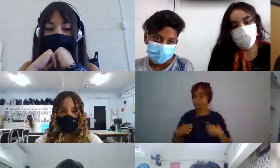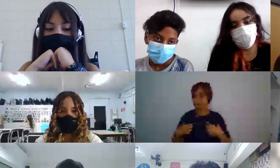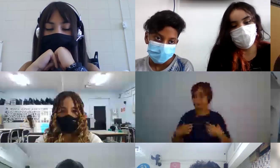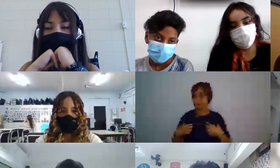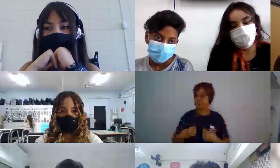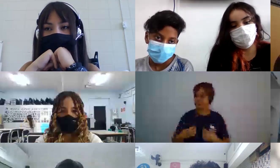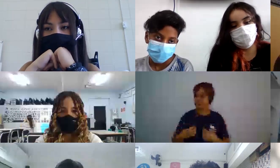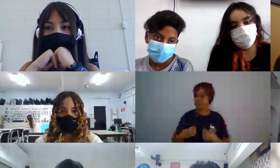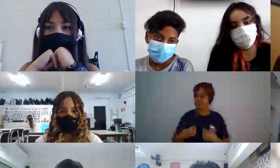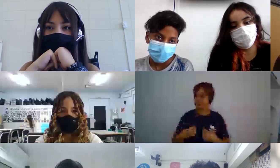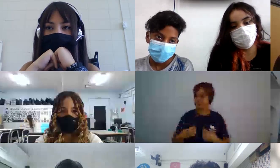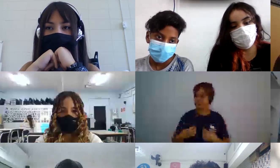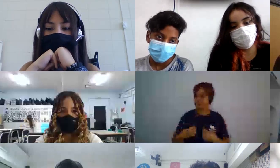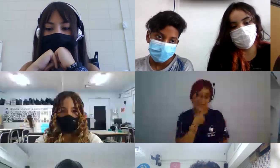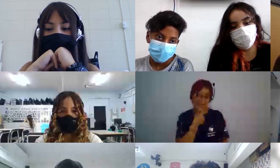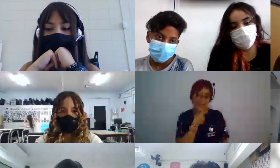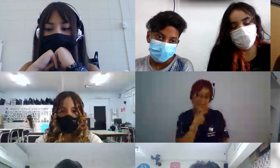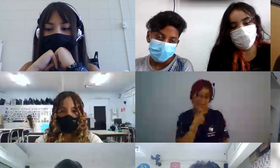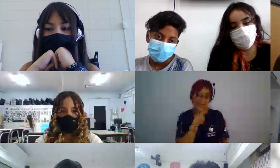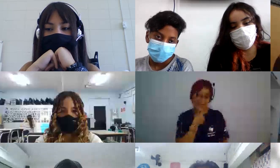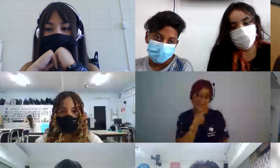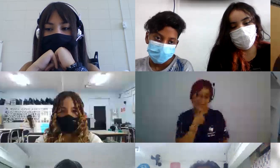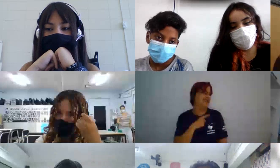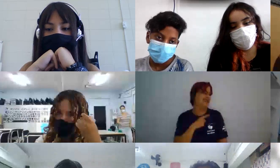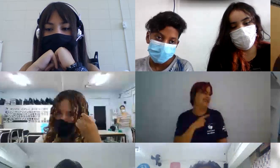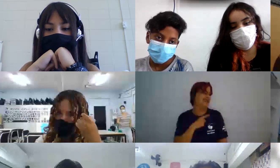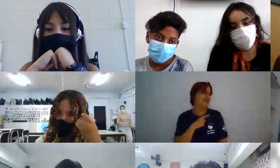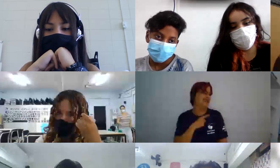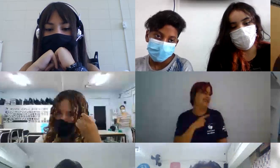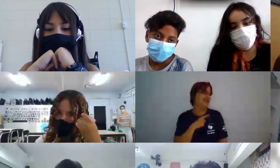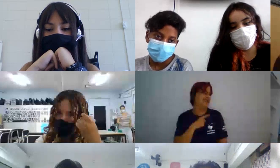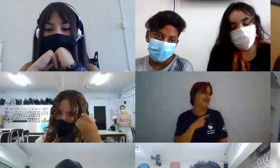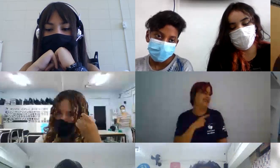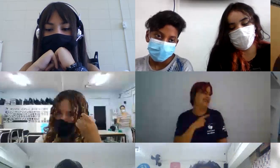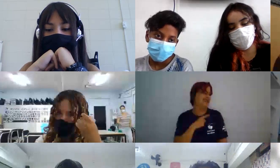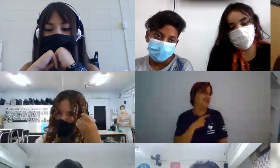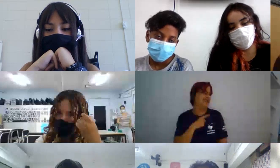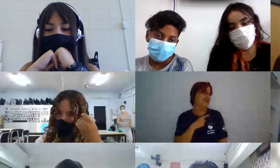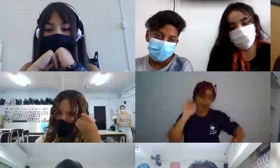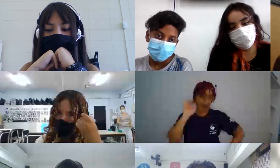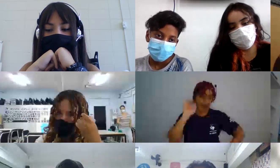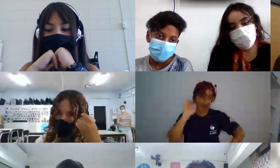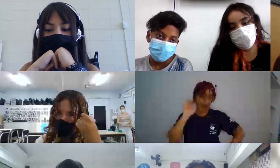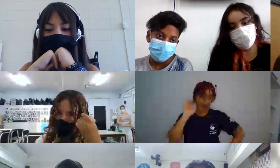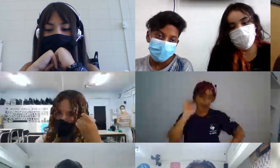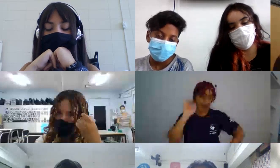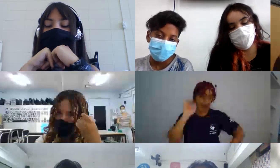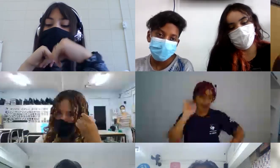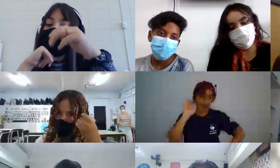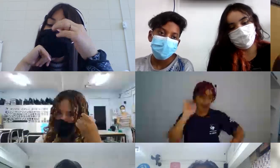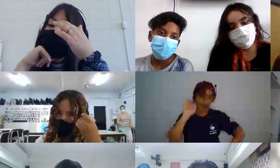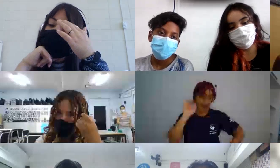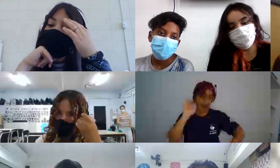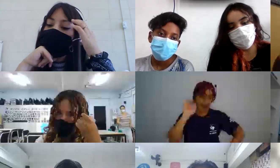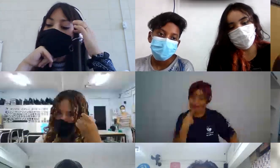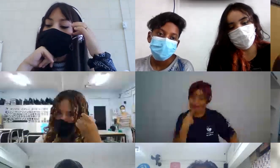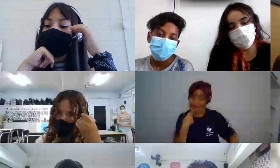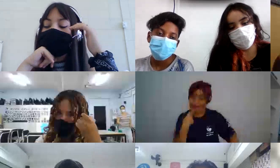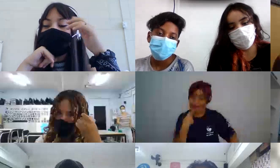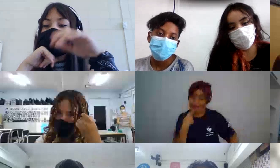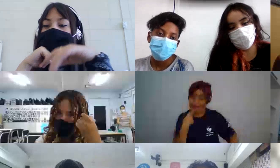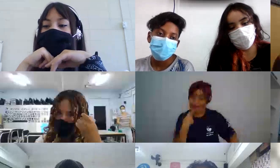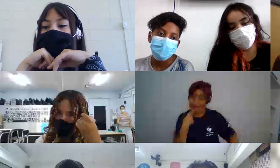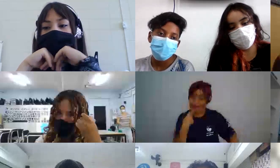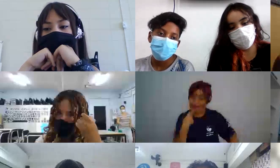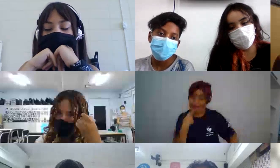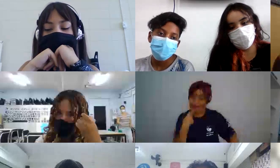menino? Ah, e o menino tem um fenômeno que é super escondido. Já vou até falar para os meninos da sala, porque os meninos ficam muito